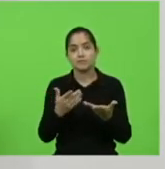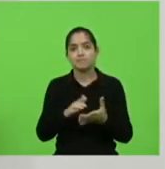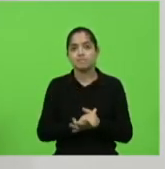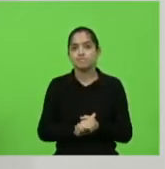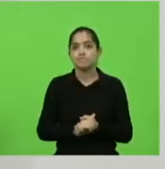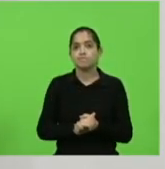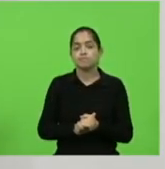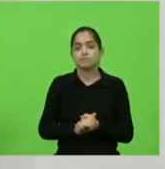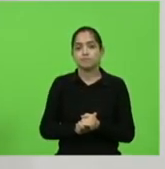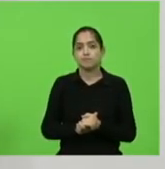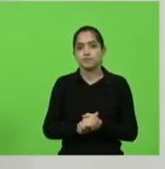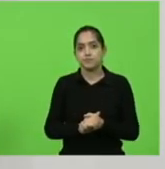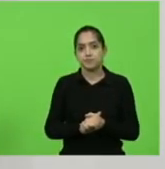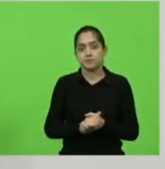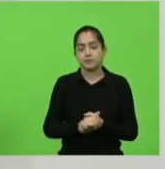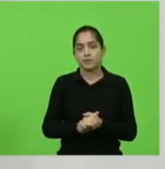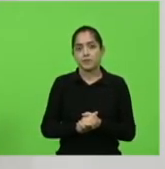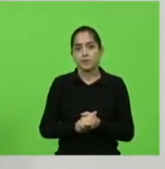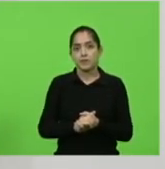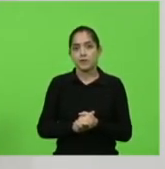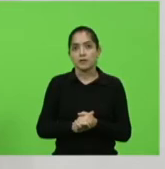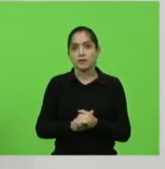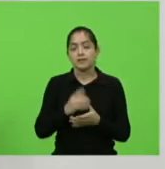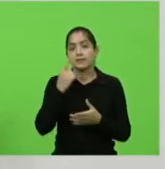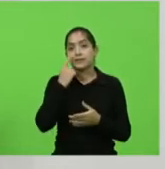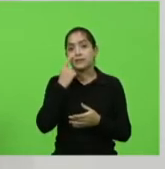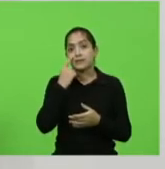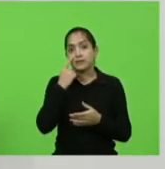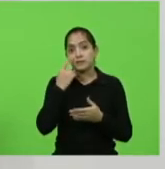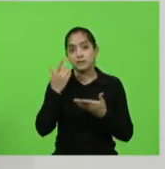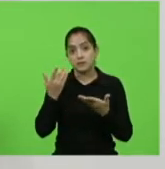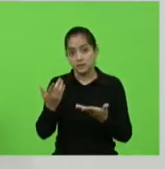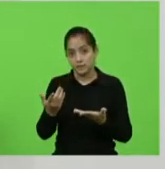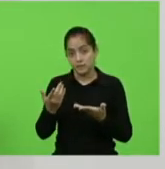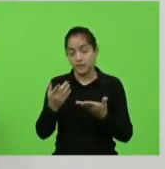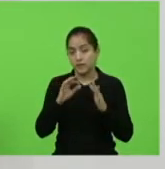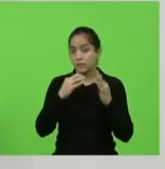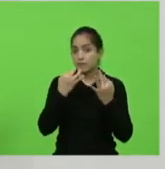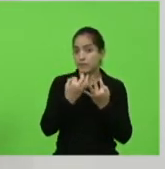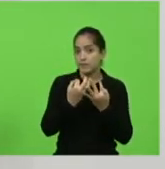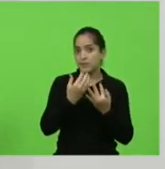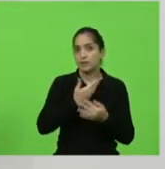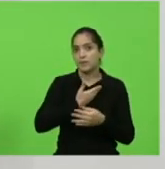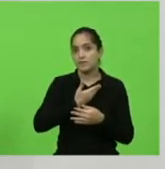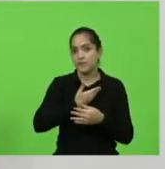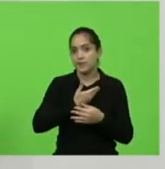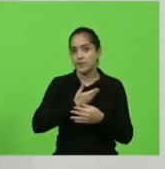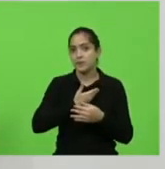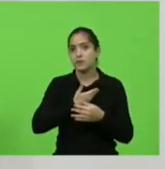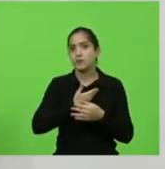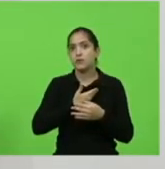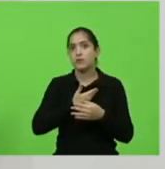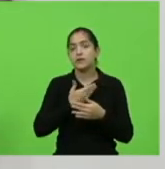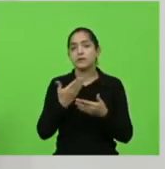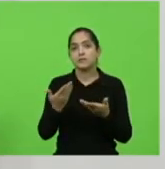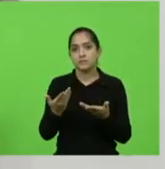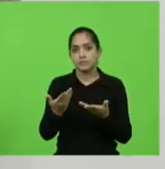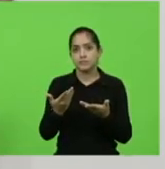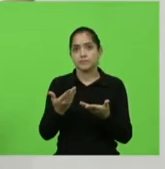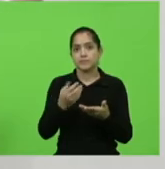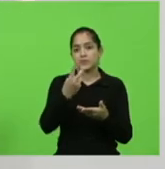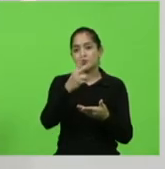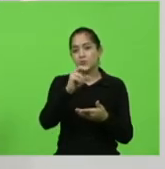ainda ter que ver o seu familiar ser conduzido ali